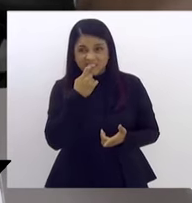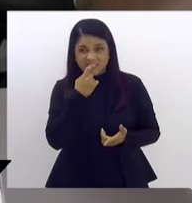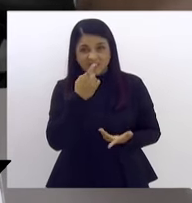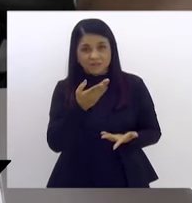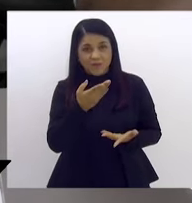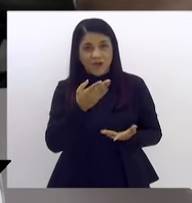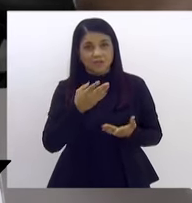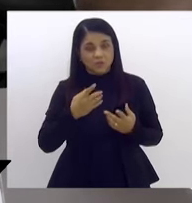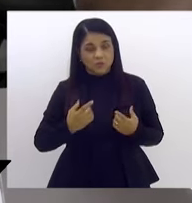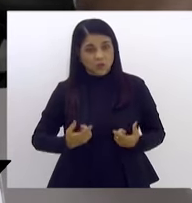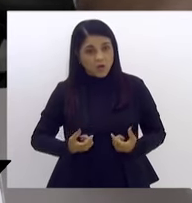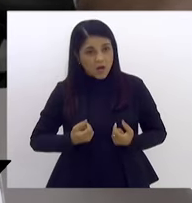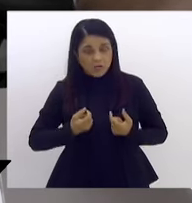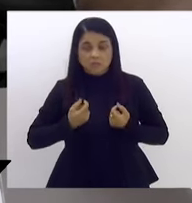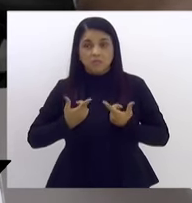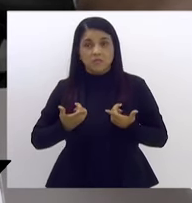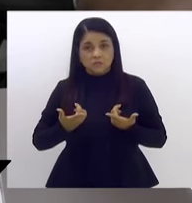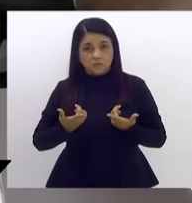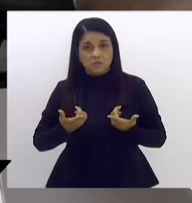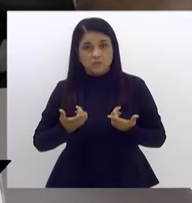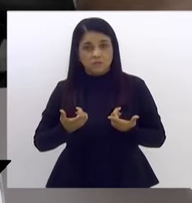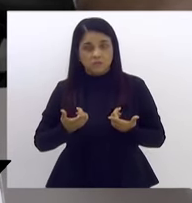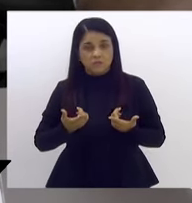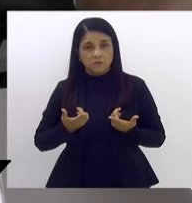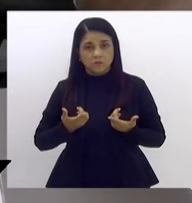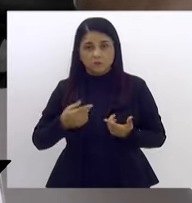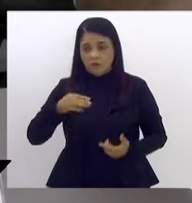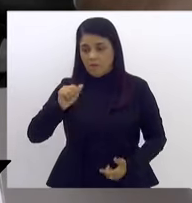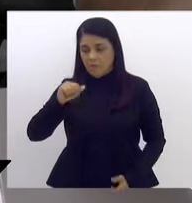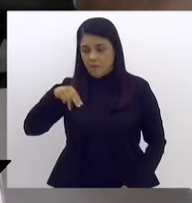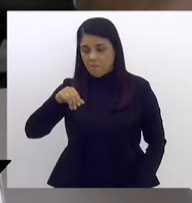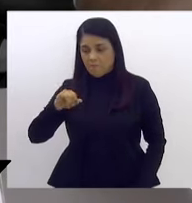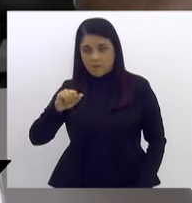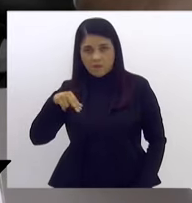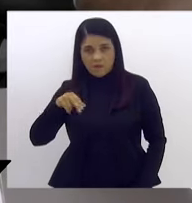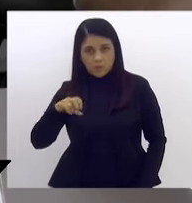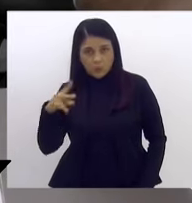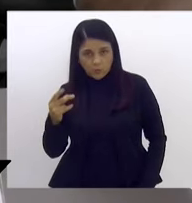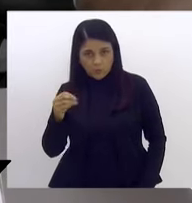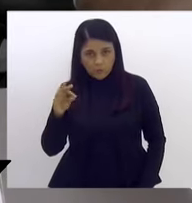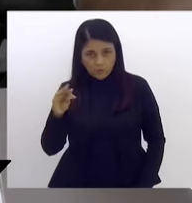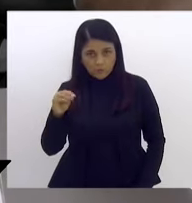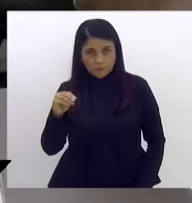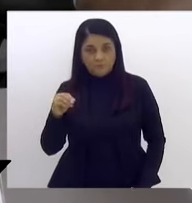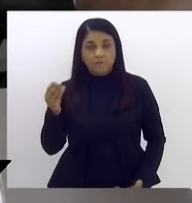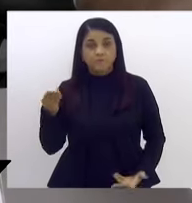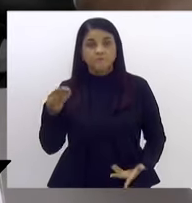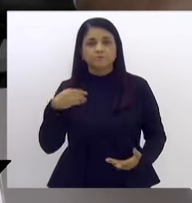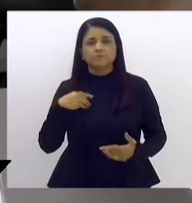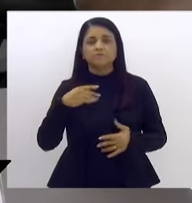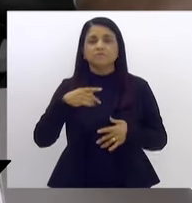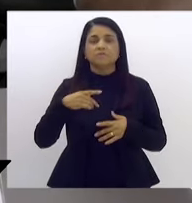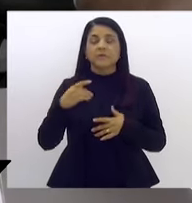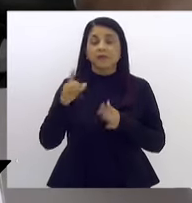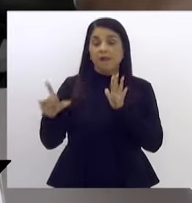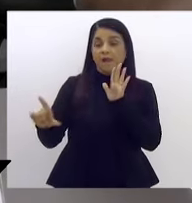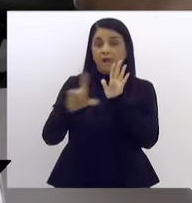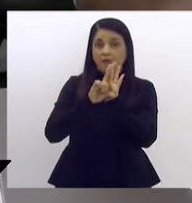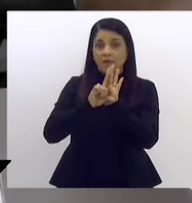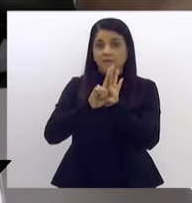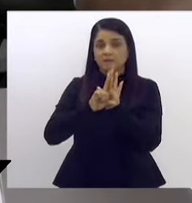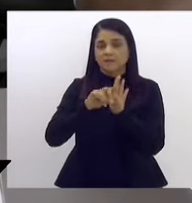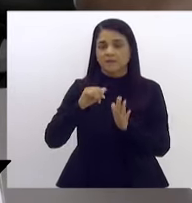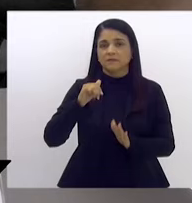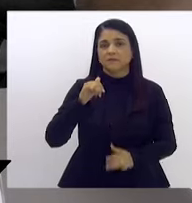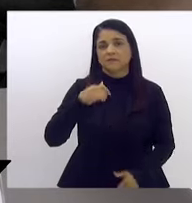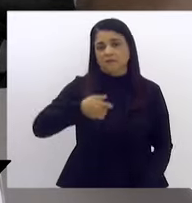questão cancerígena enfim sim mas várias por exemplo a lei das sacolas plásticas que foi aqui